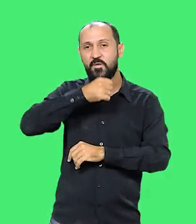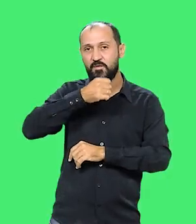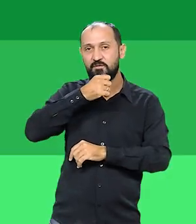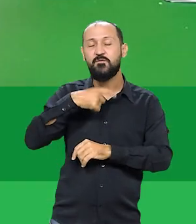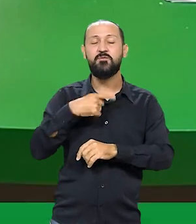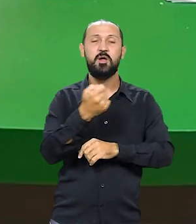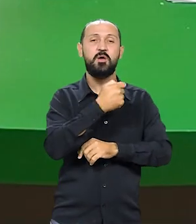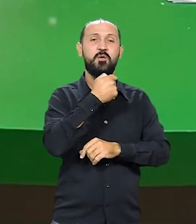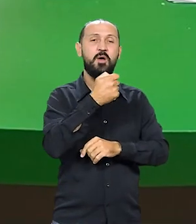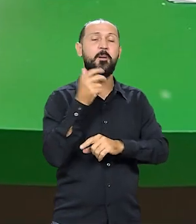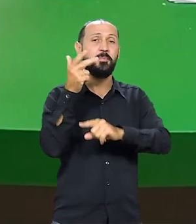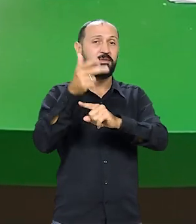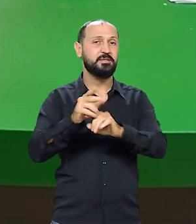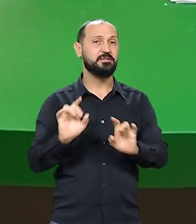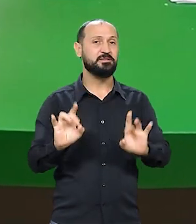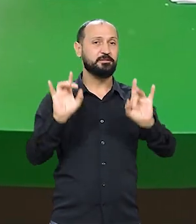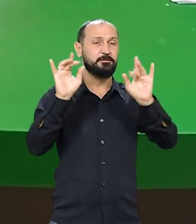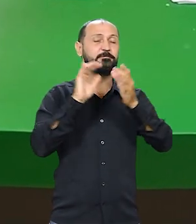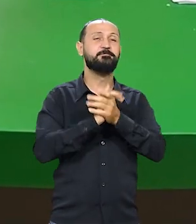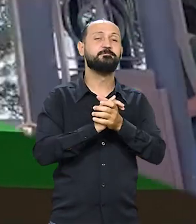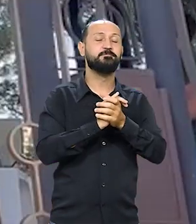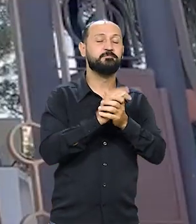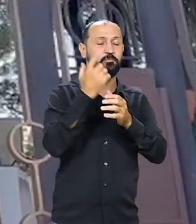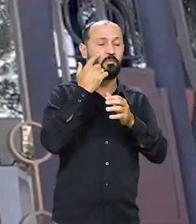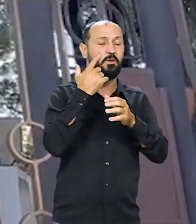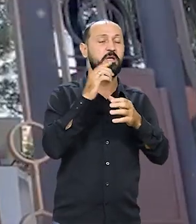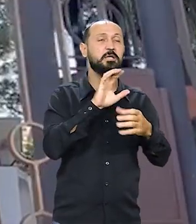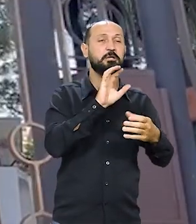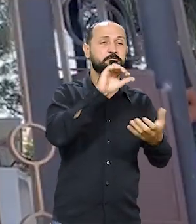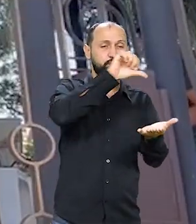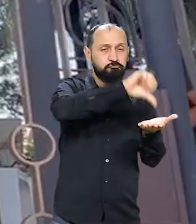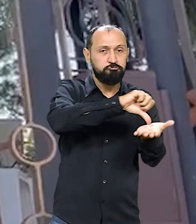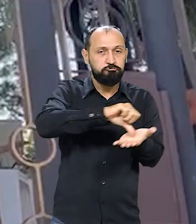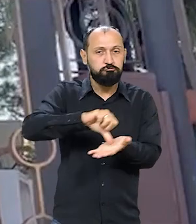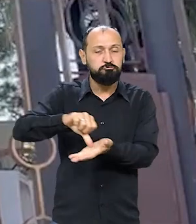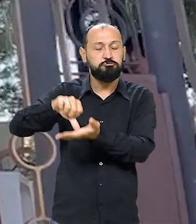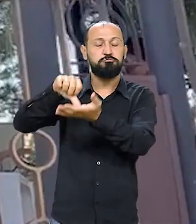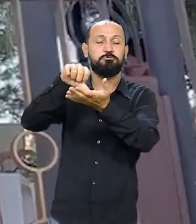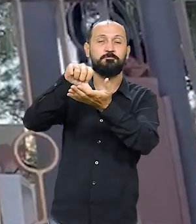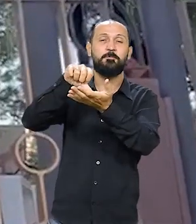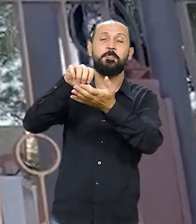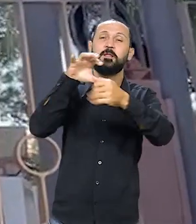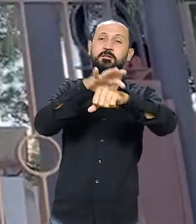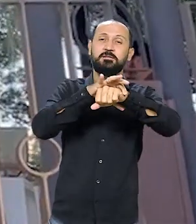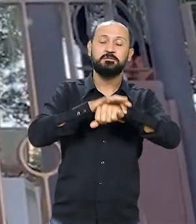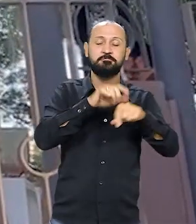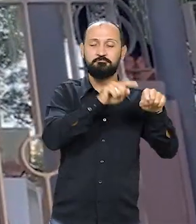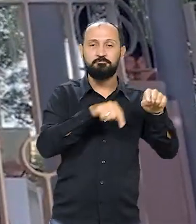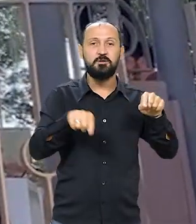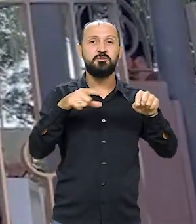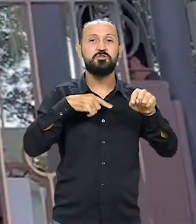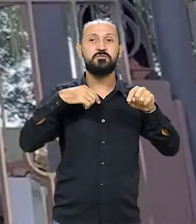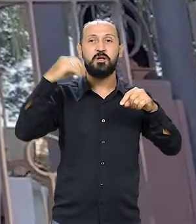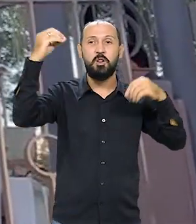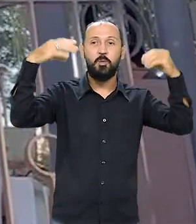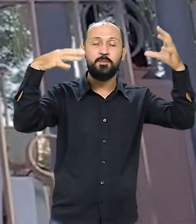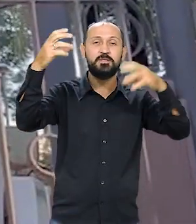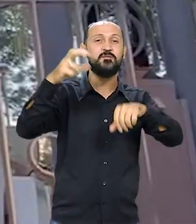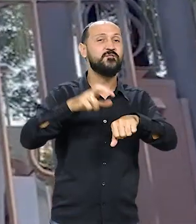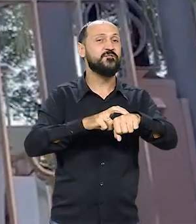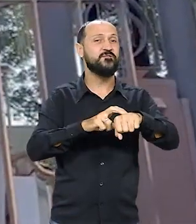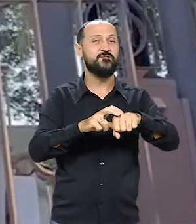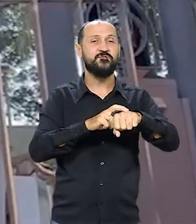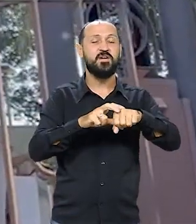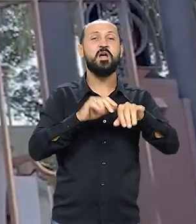foi tema de uma reportagem especial. As unidades da Defensoria e diversos monumentos da cidade ganharam iluminação